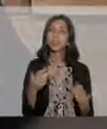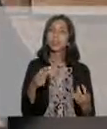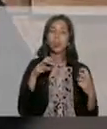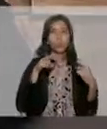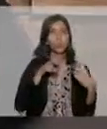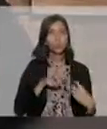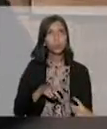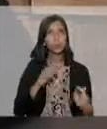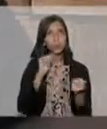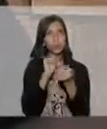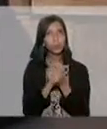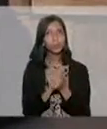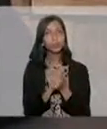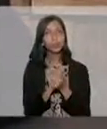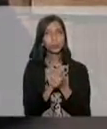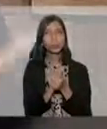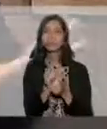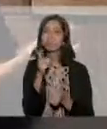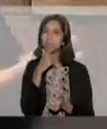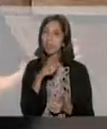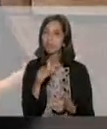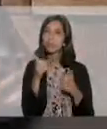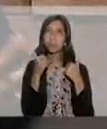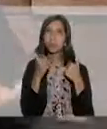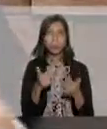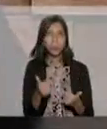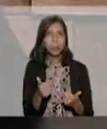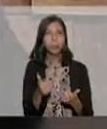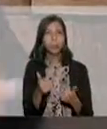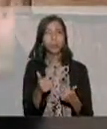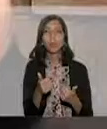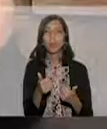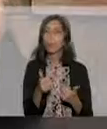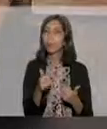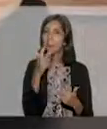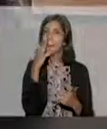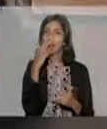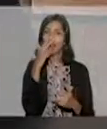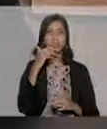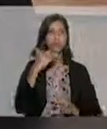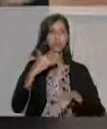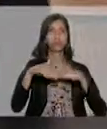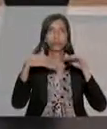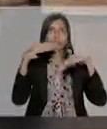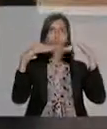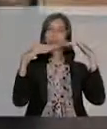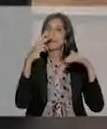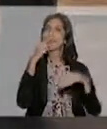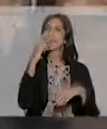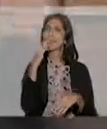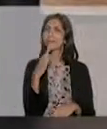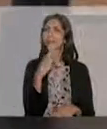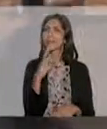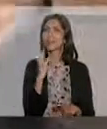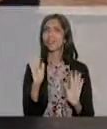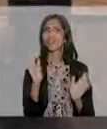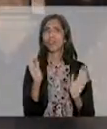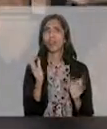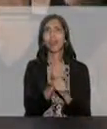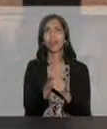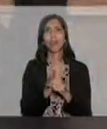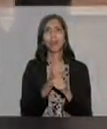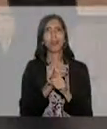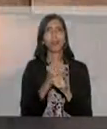gente sentou juntas, assim. Deu quando super a gente certo. sentou, foi uma avalanche, assim. Parecia que a gente se conhecia, que já